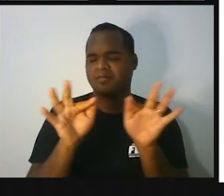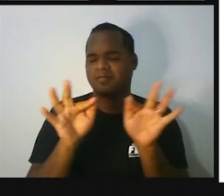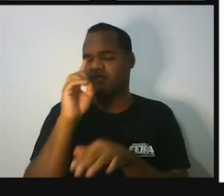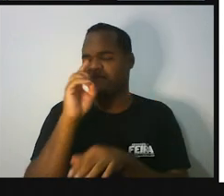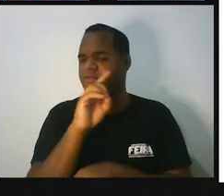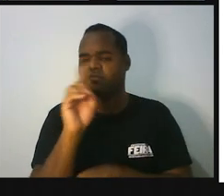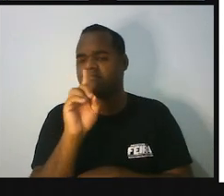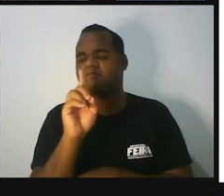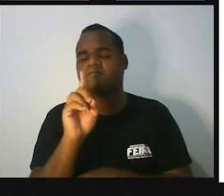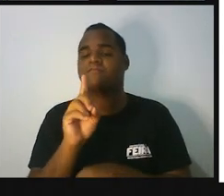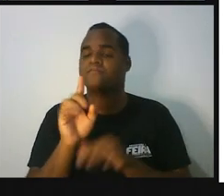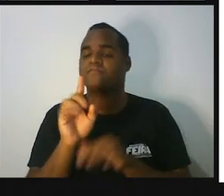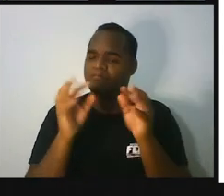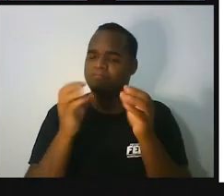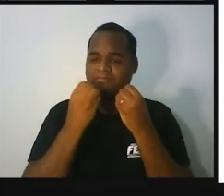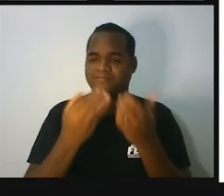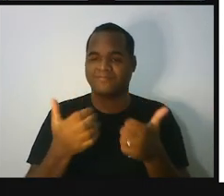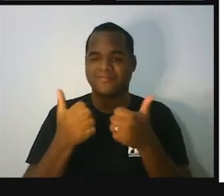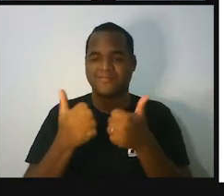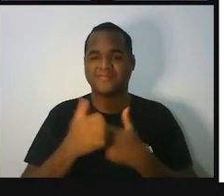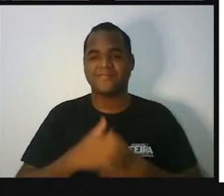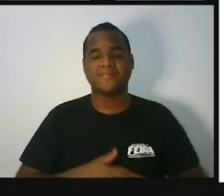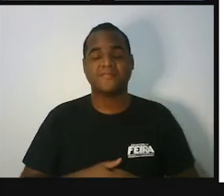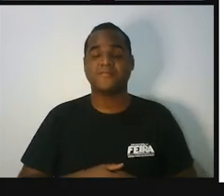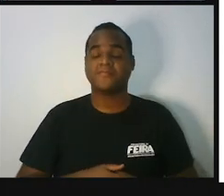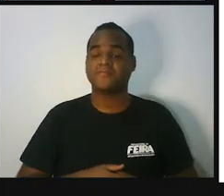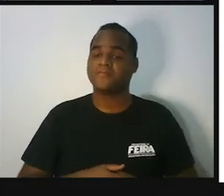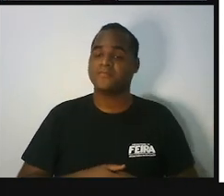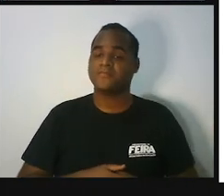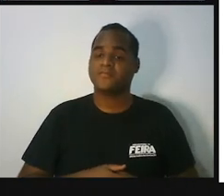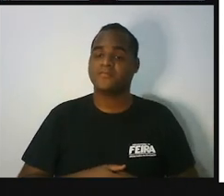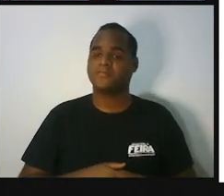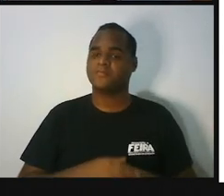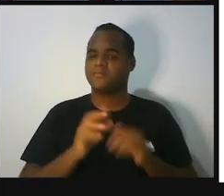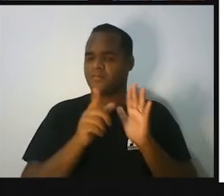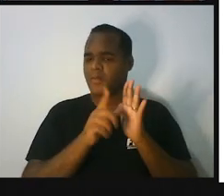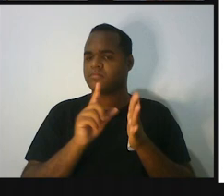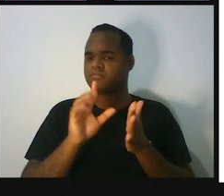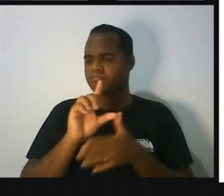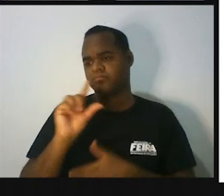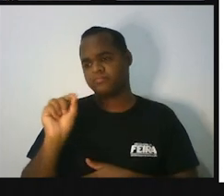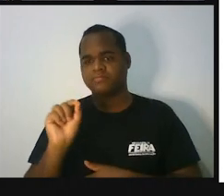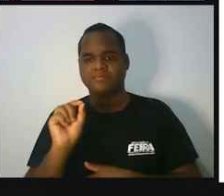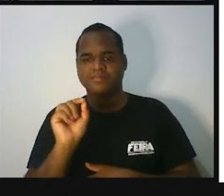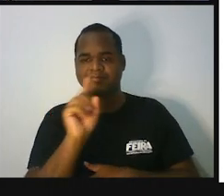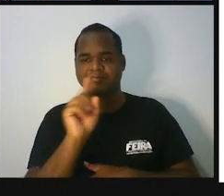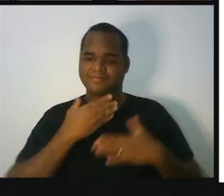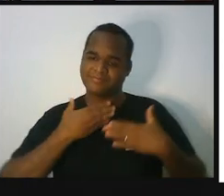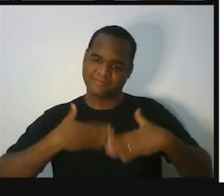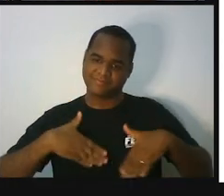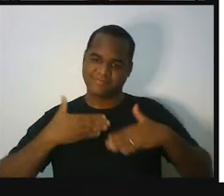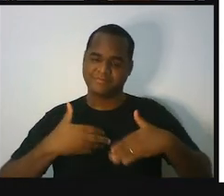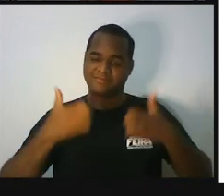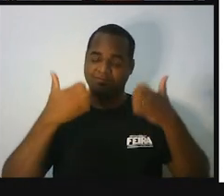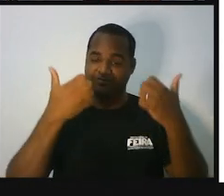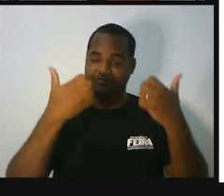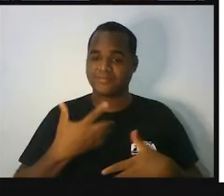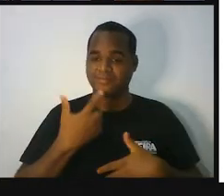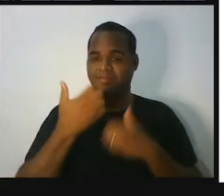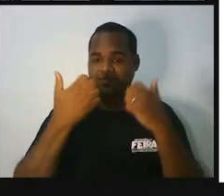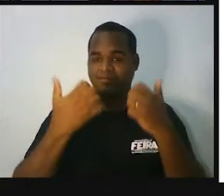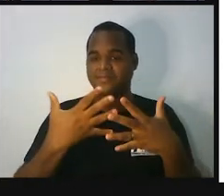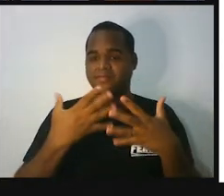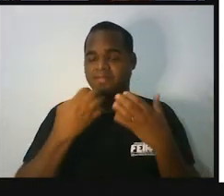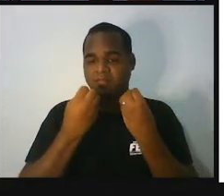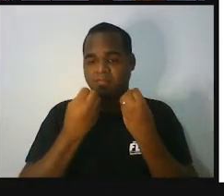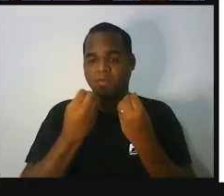a serem feitos. Belezinha? É isso aí. Antes de me despedir, calma. Que tal você fazer uma lista